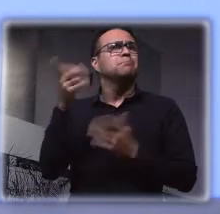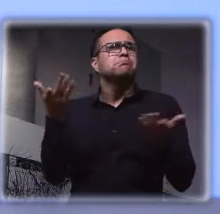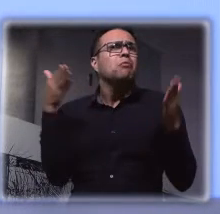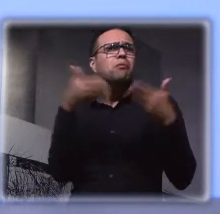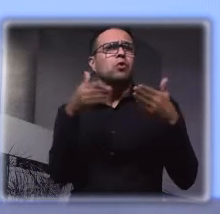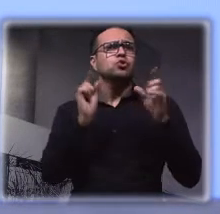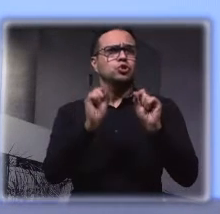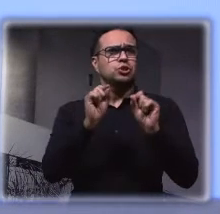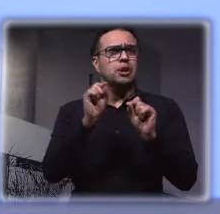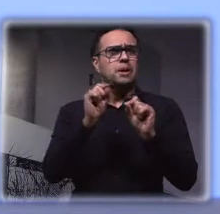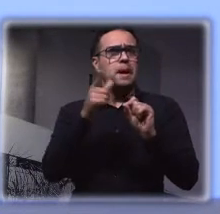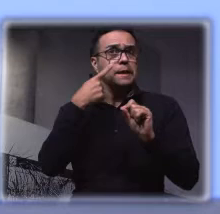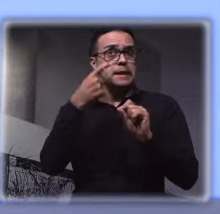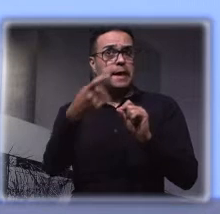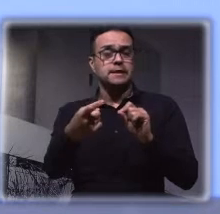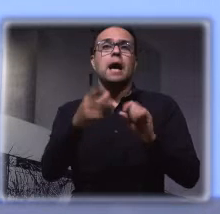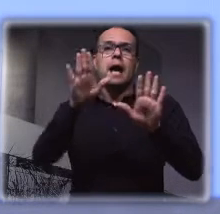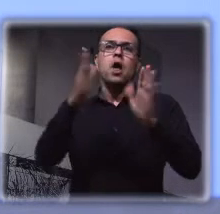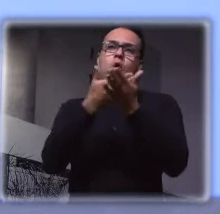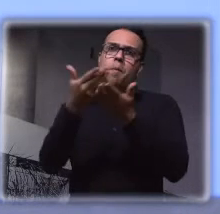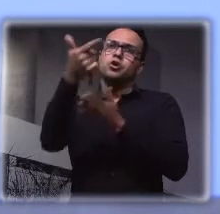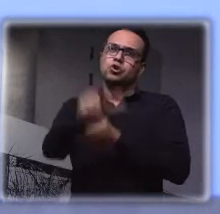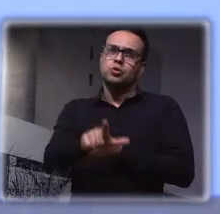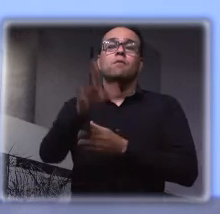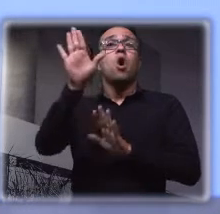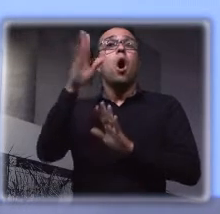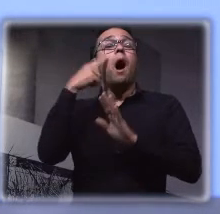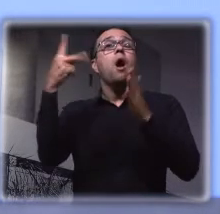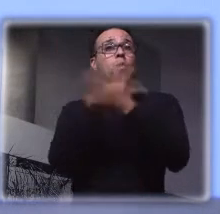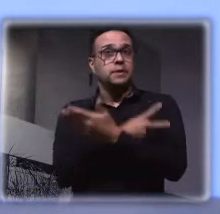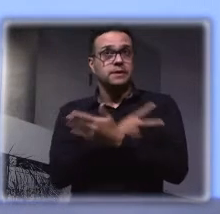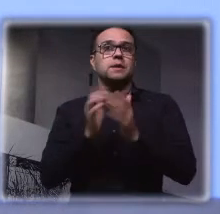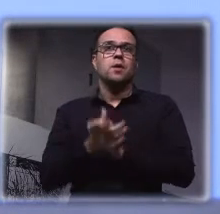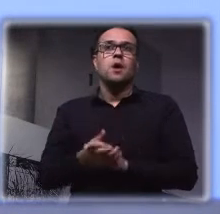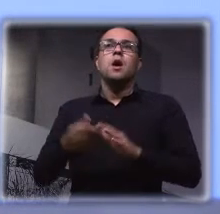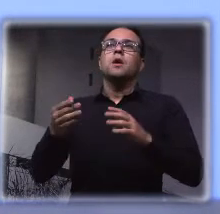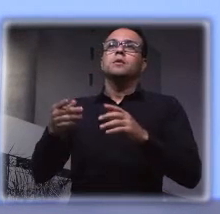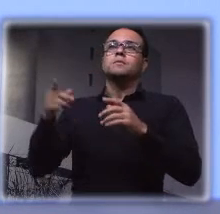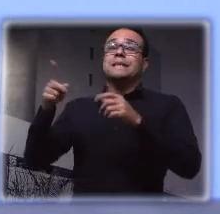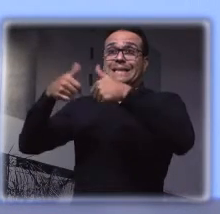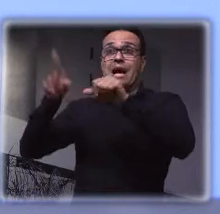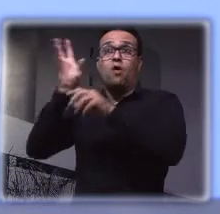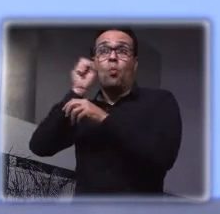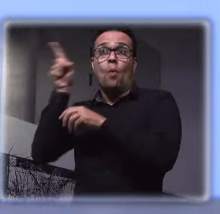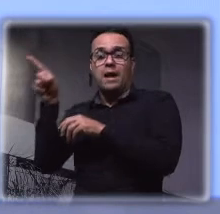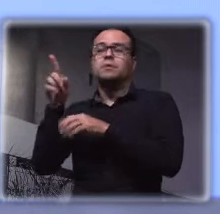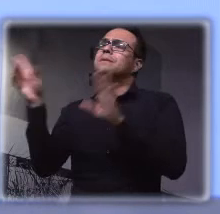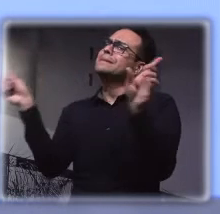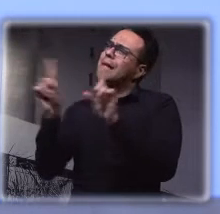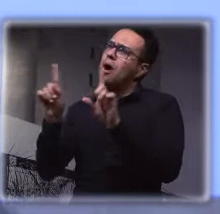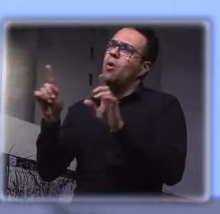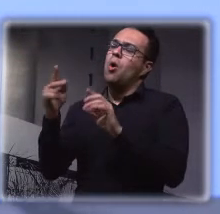interessa. Então, ela começa de novo a falar de como ela saiu do quarto aquele dia. Promotora: não,